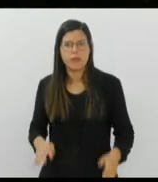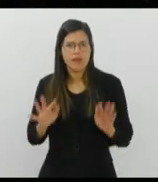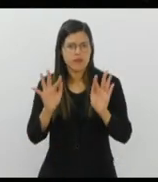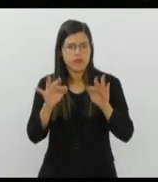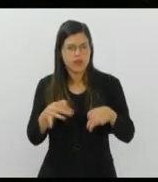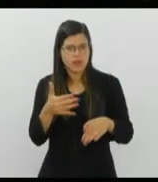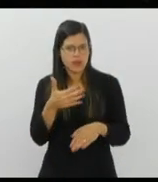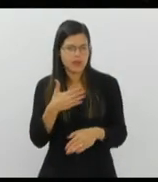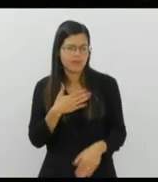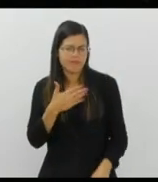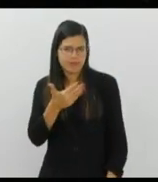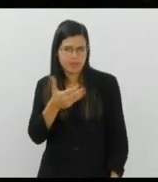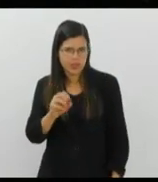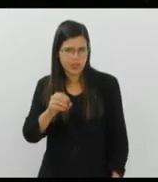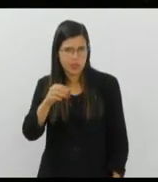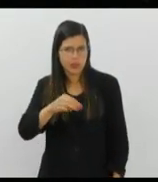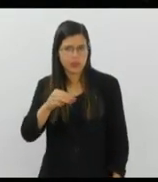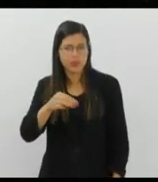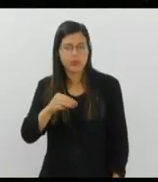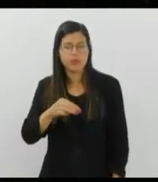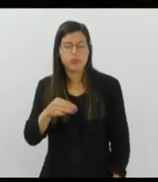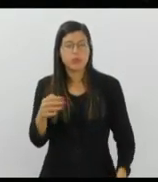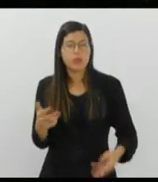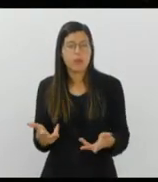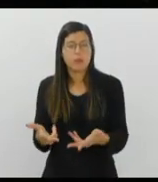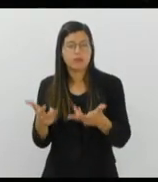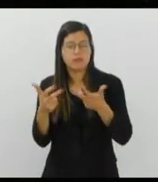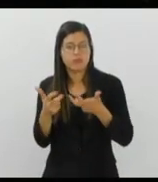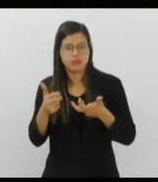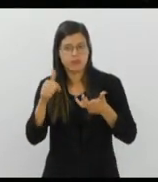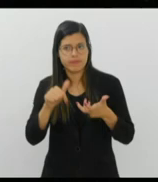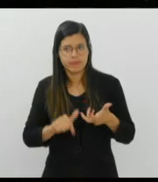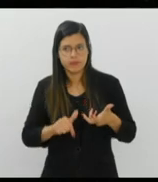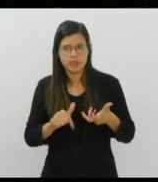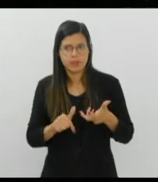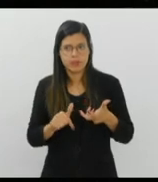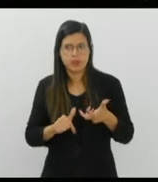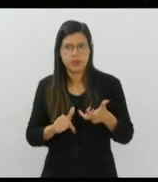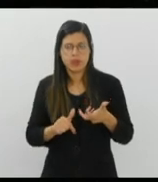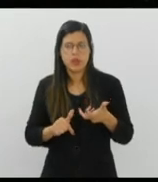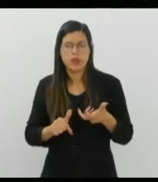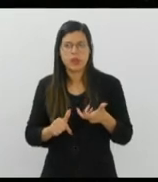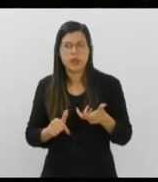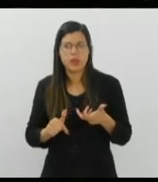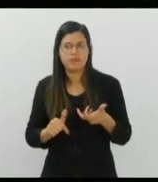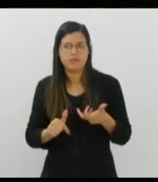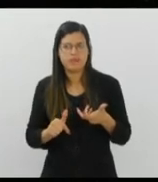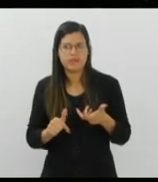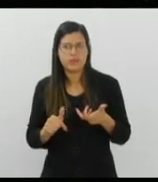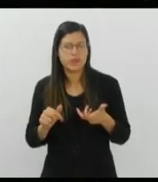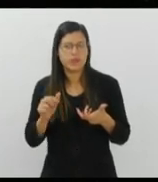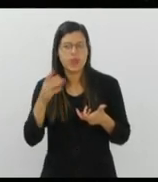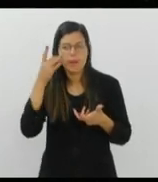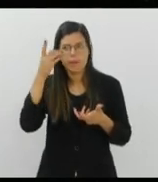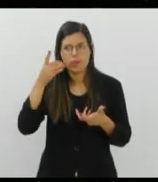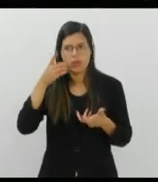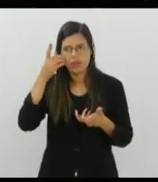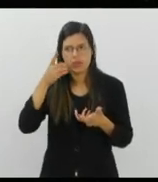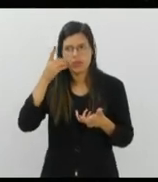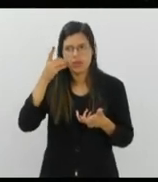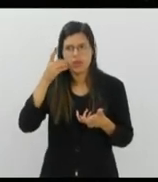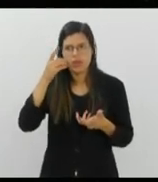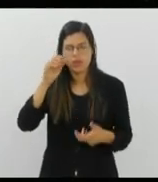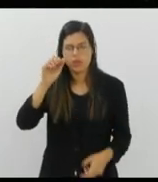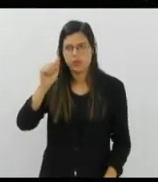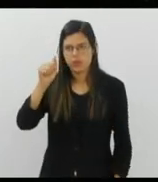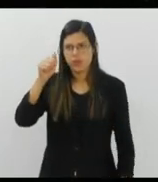meus 10 minutos, vejo aqui em plenário o deputado André